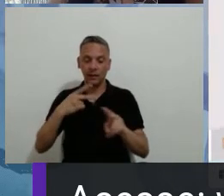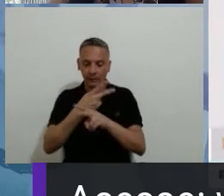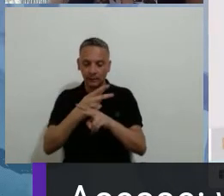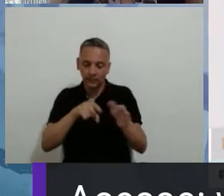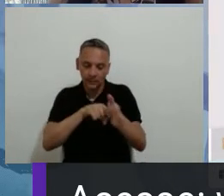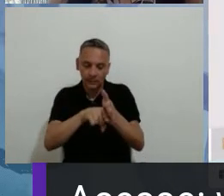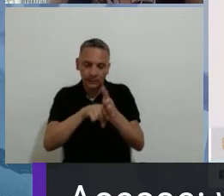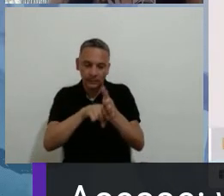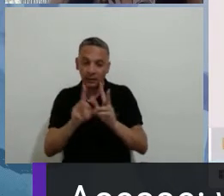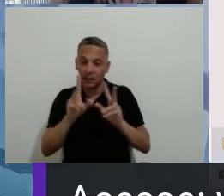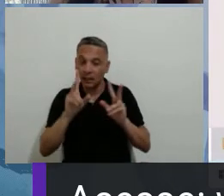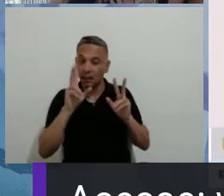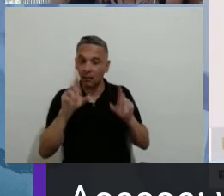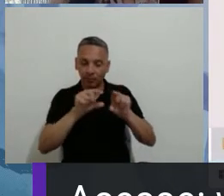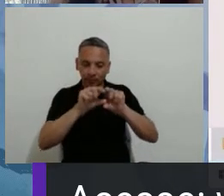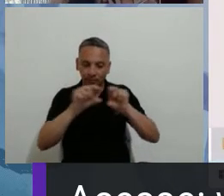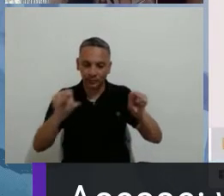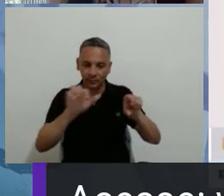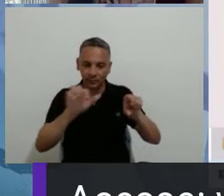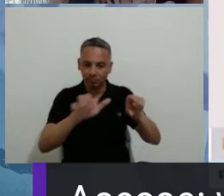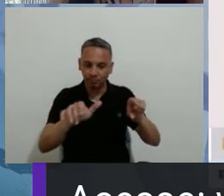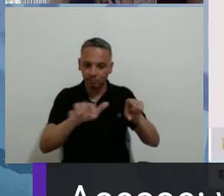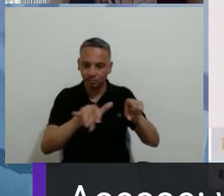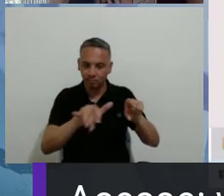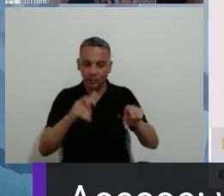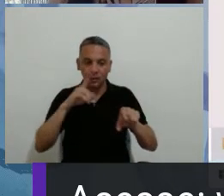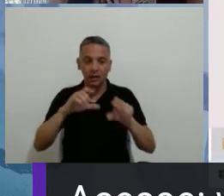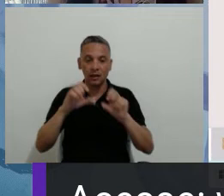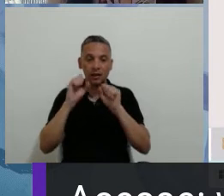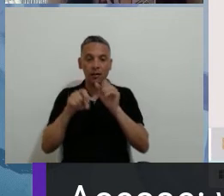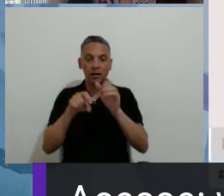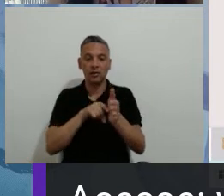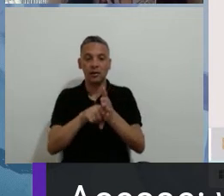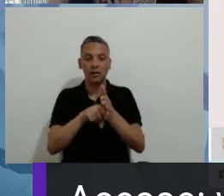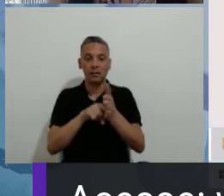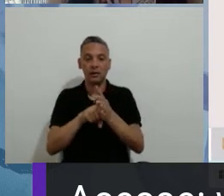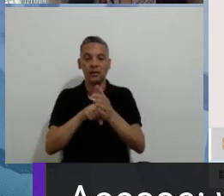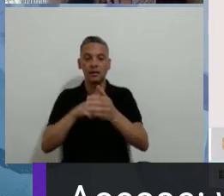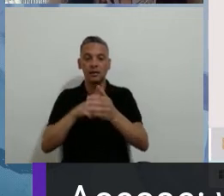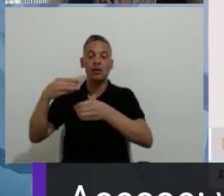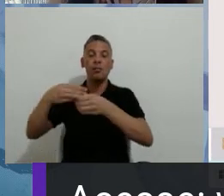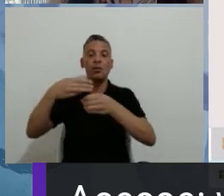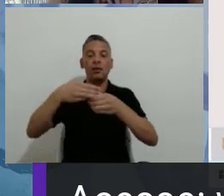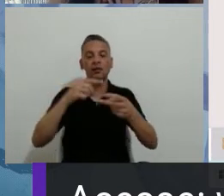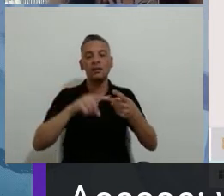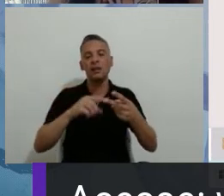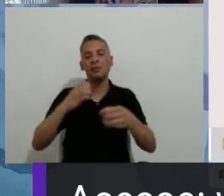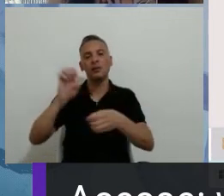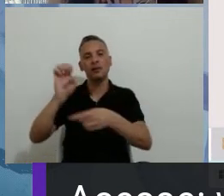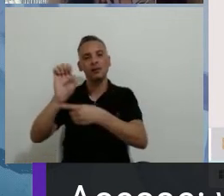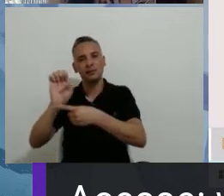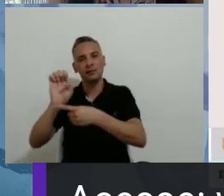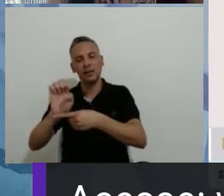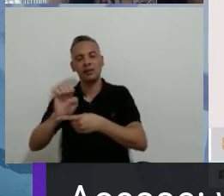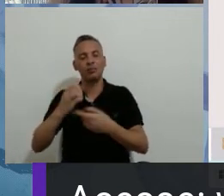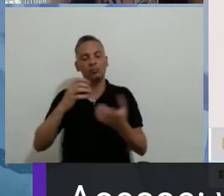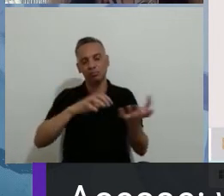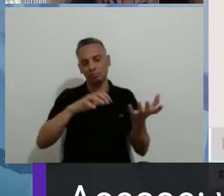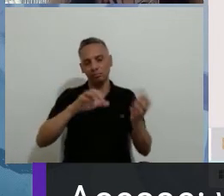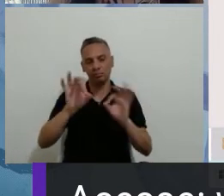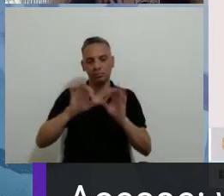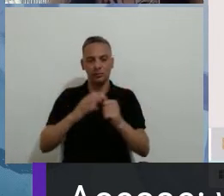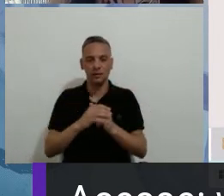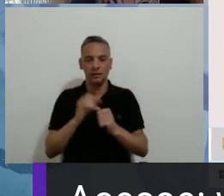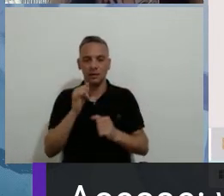busca semelhante ao que a gente tem no eixo dos indicadores, onde a gente pode pesquisar para um município, o estado ou para o Distrito Federal. Por exemplo, a